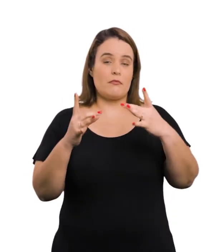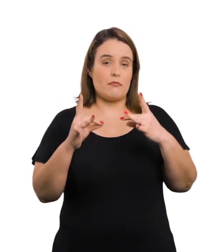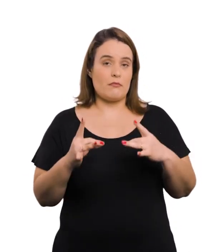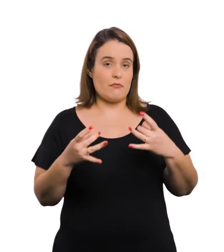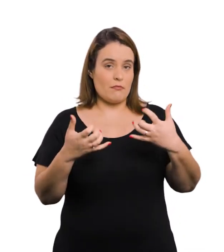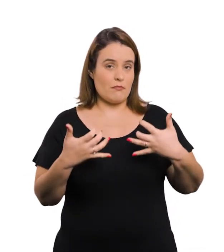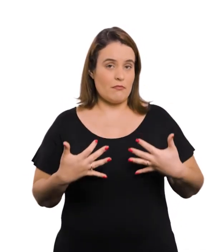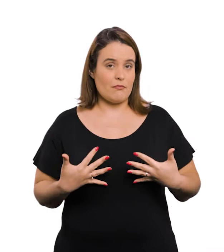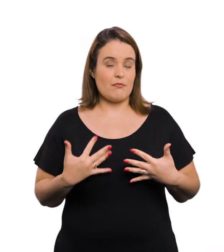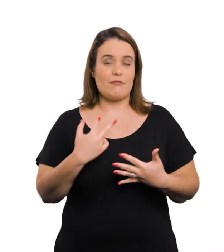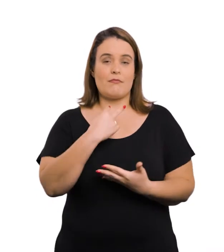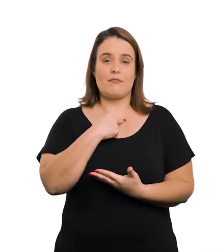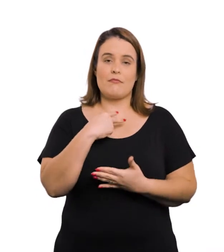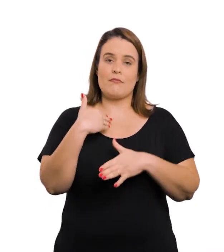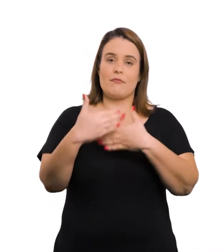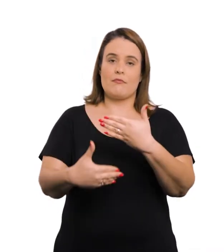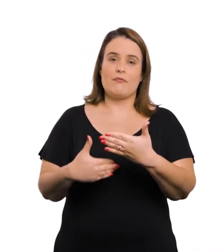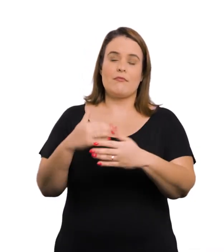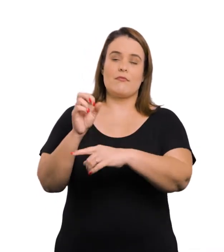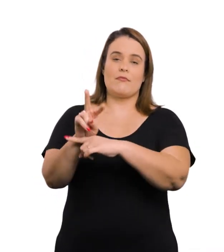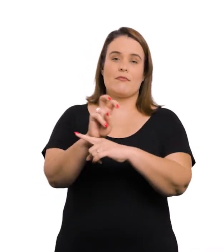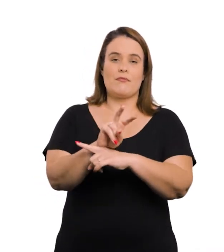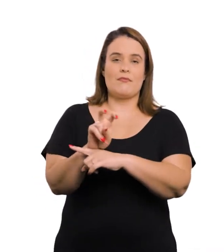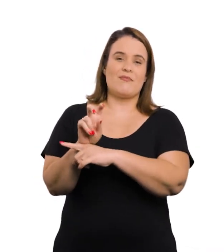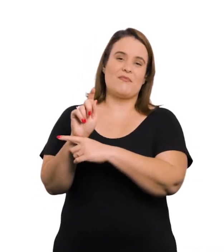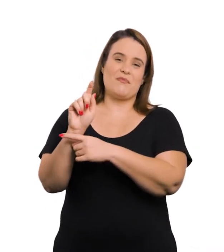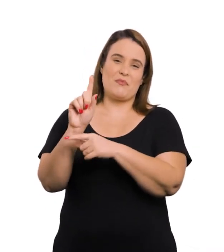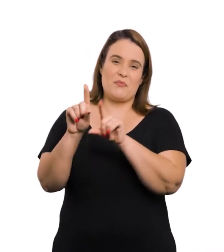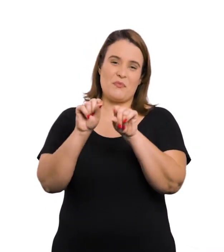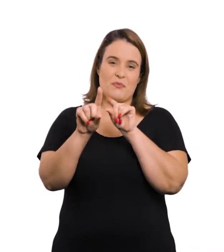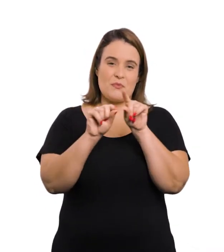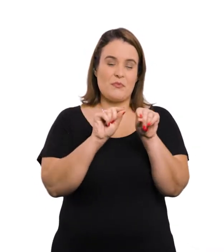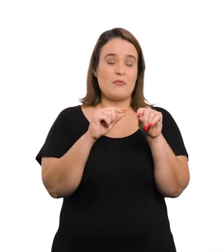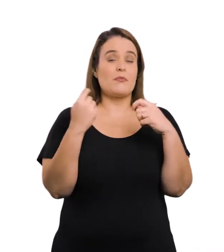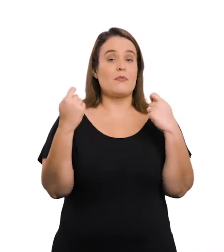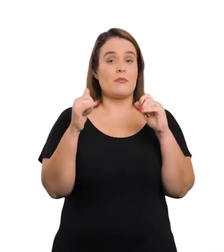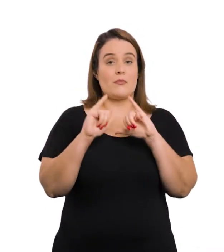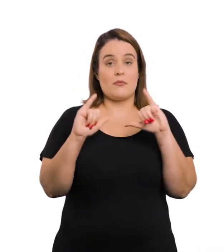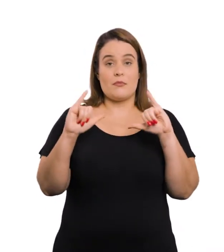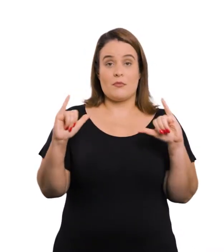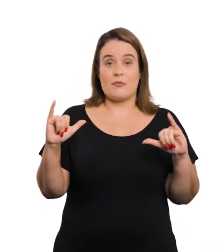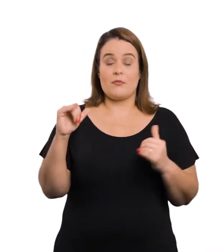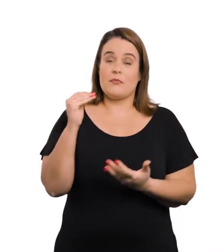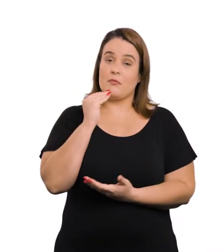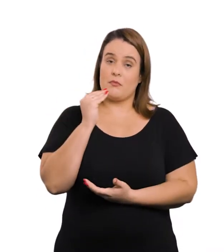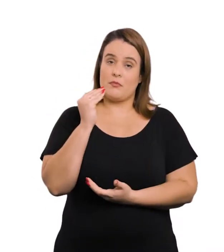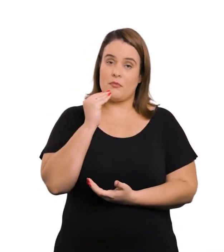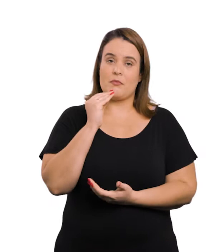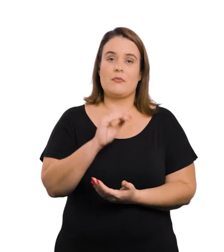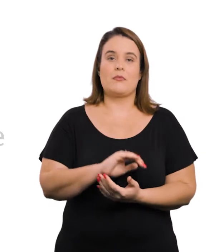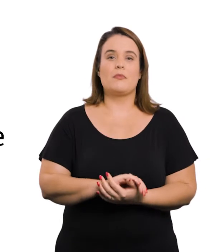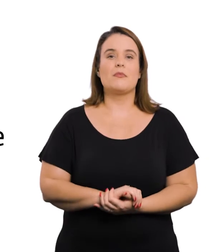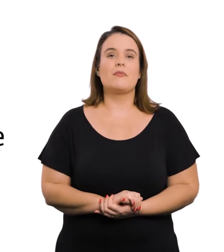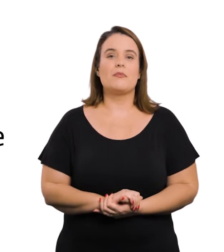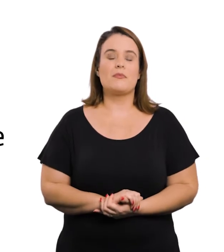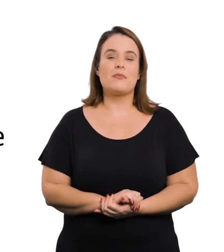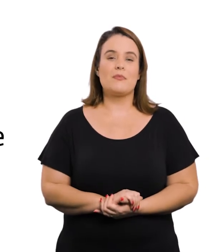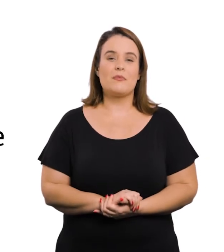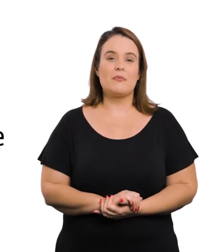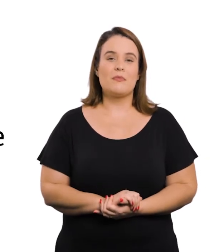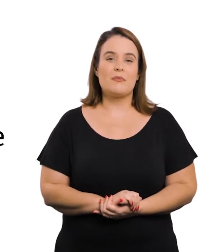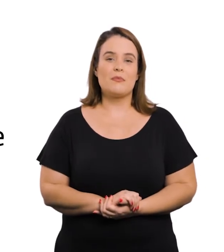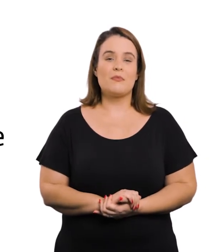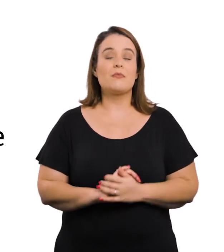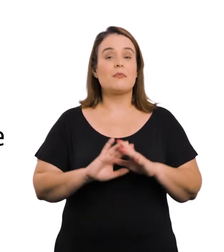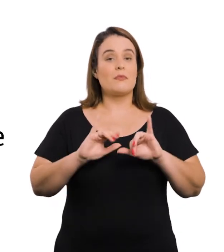da vaga, o processo de recrutamento e seleção segue com a divulgação da oportunidade existente. Tal